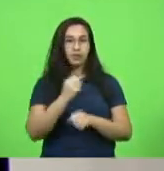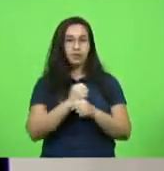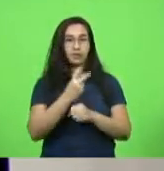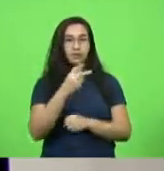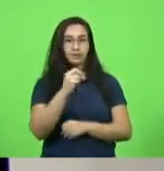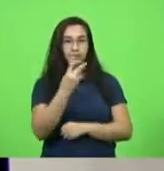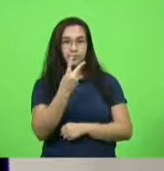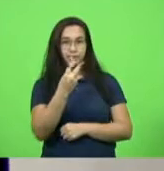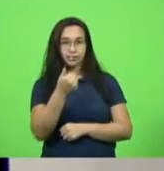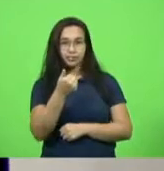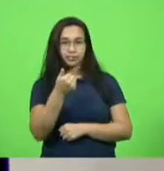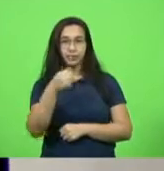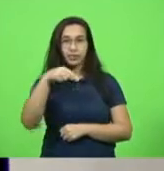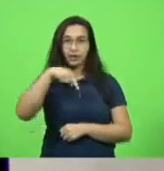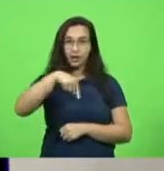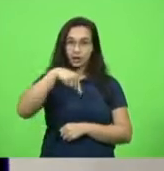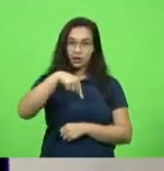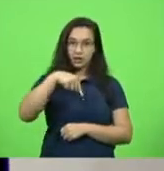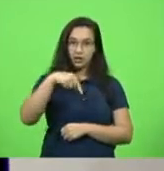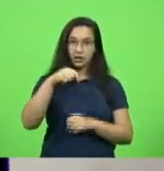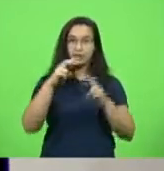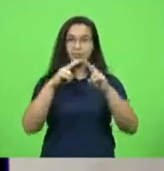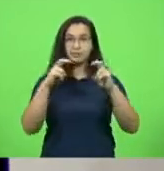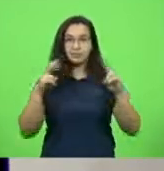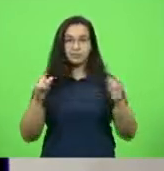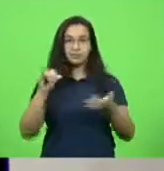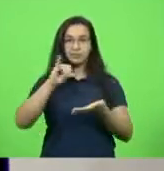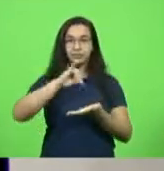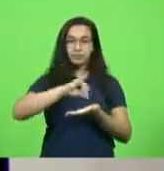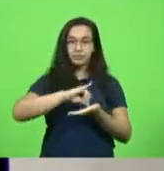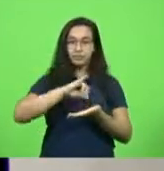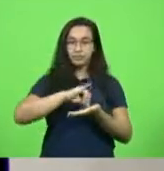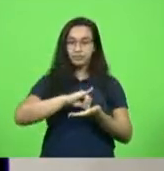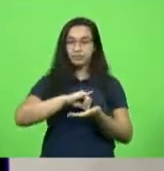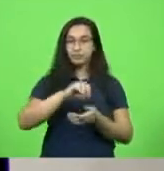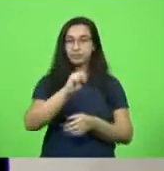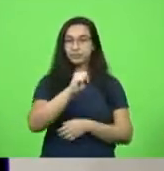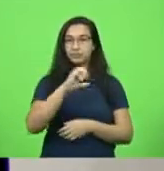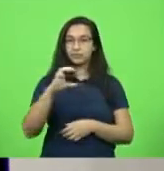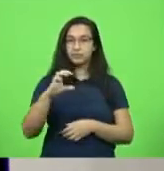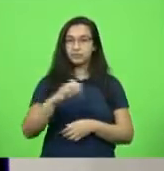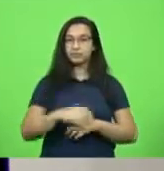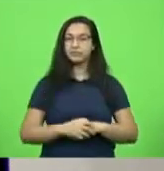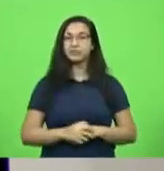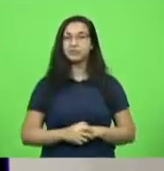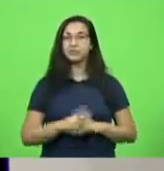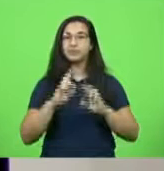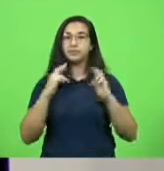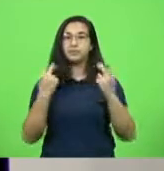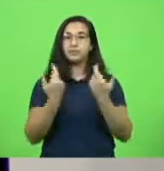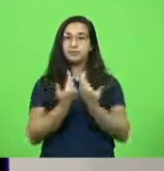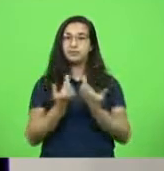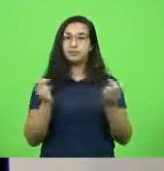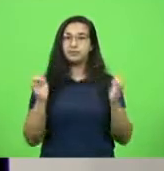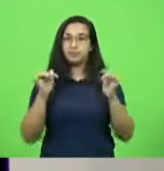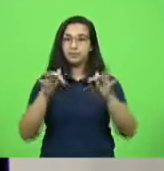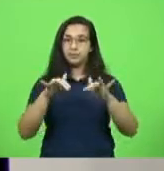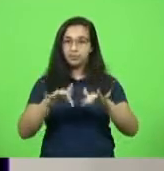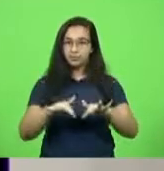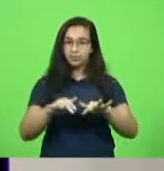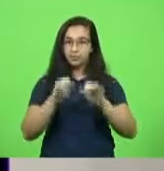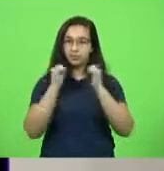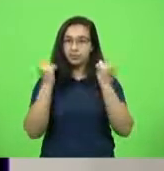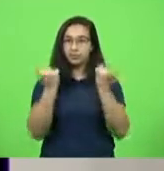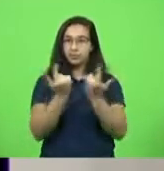2021 nesta cidade de Florianópolis capital do Estado de Santa Catarina reuniu-se a Assembleia Legislativa em sessão